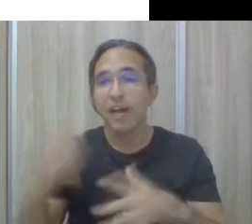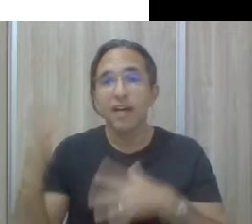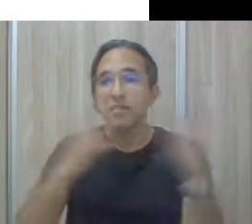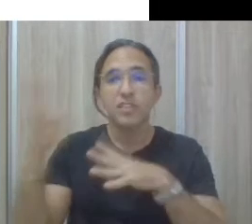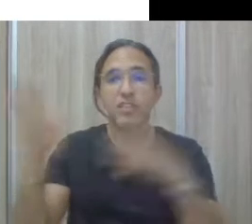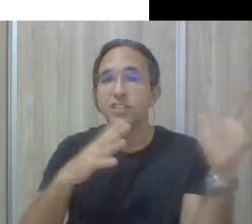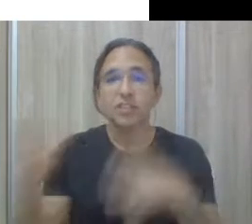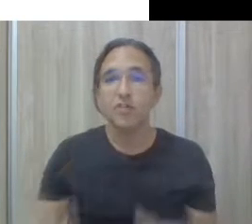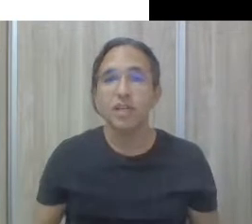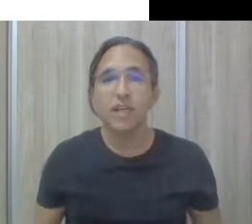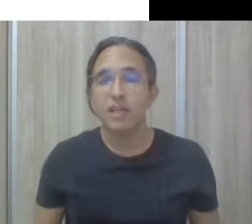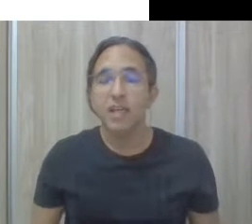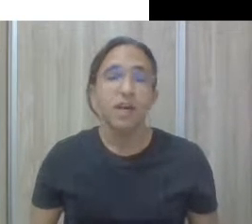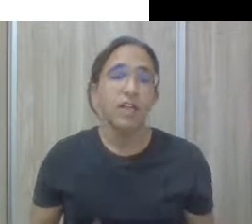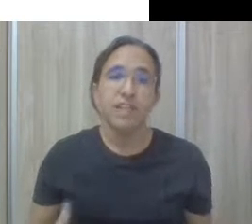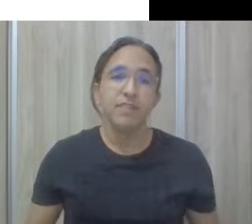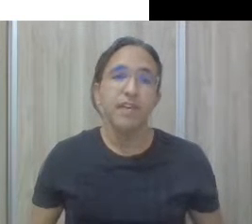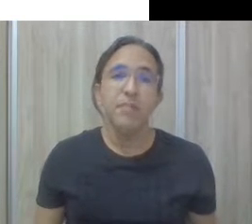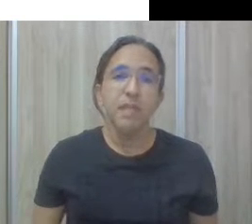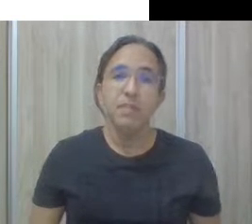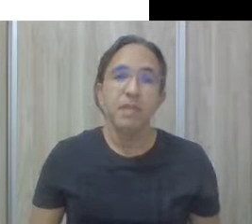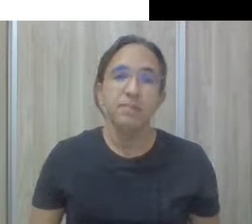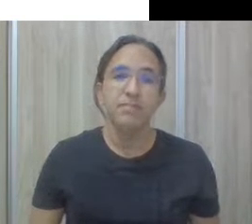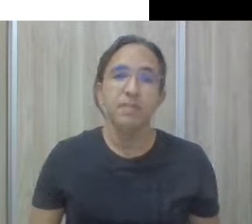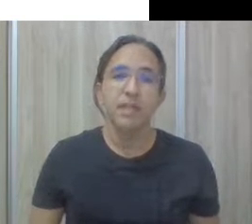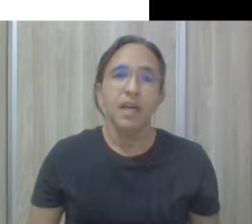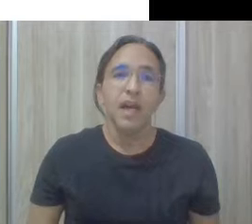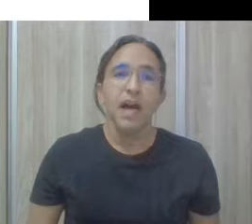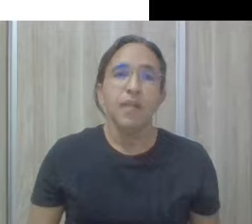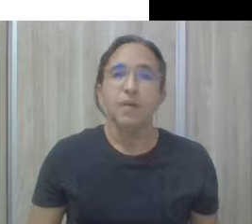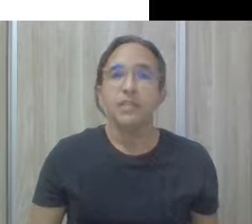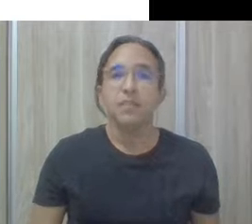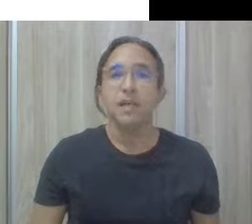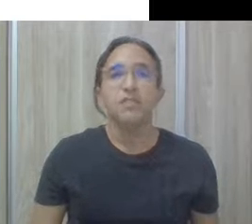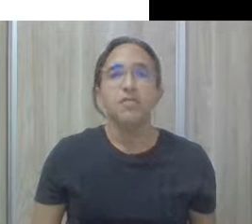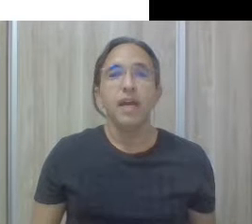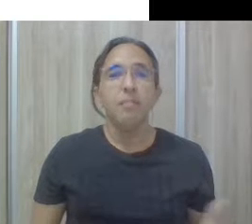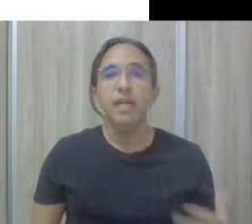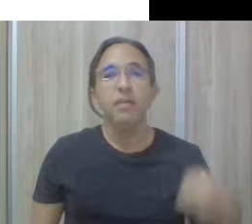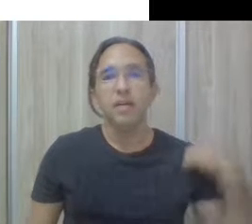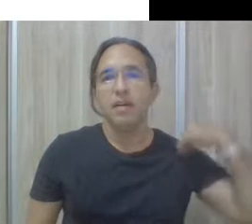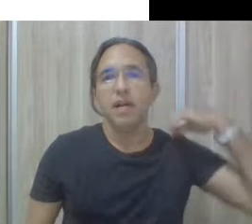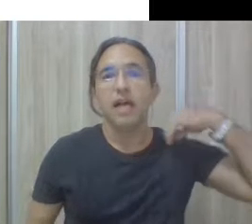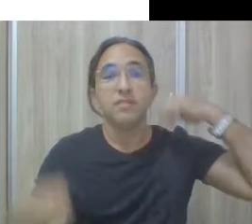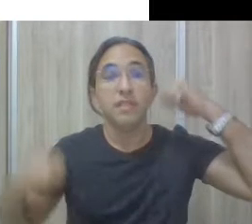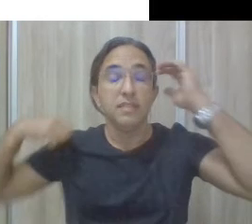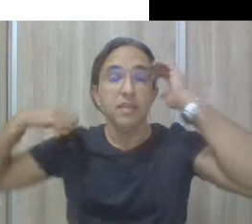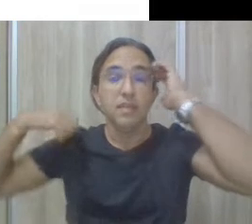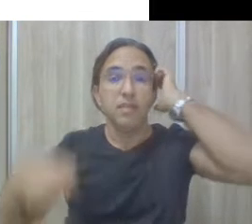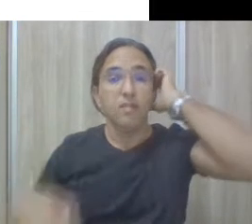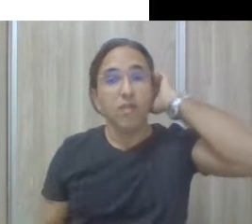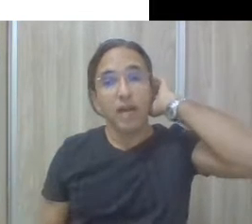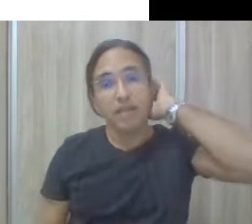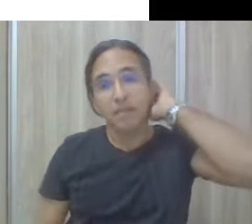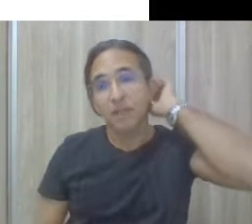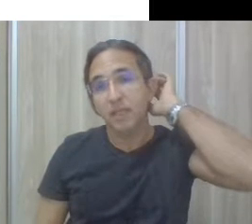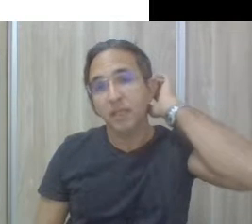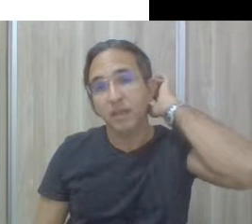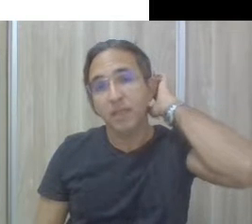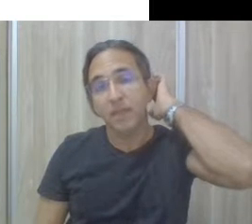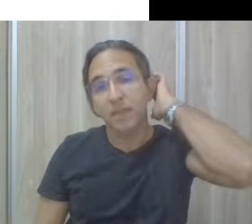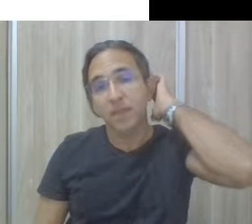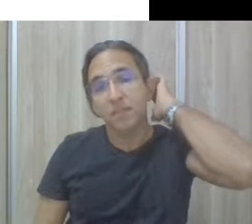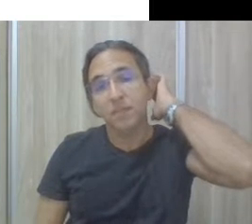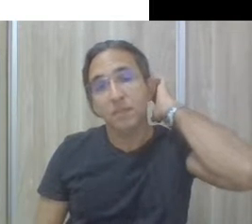surdo lá se gesticulando, eu achava que era mímica. Aí, por exemplo, mas não é mímica. Às vezes o cara